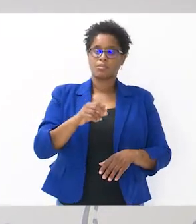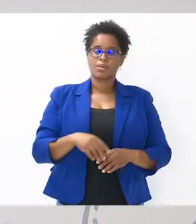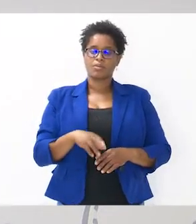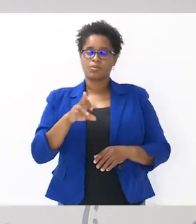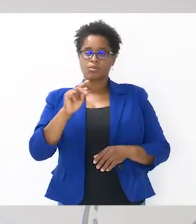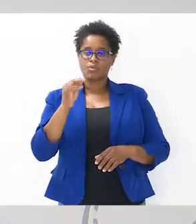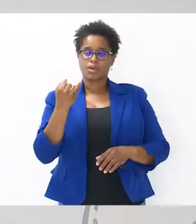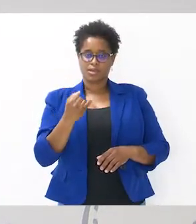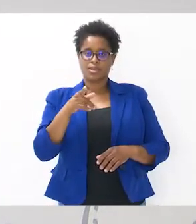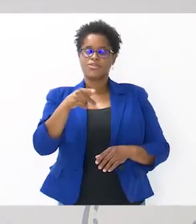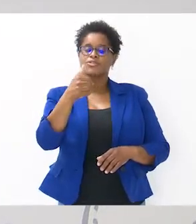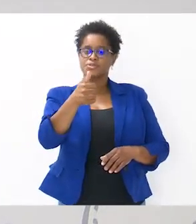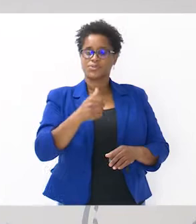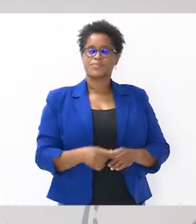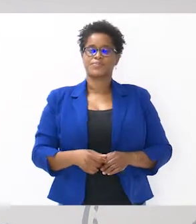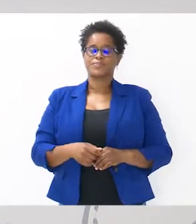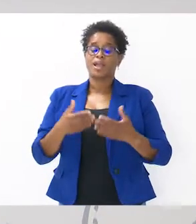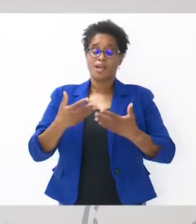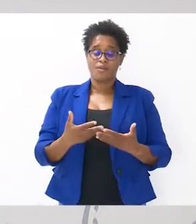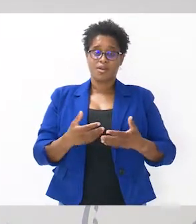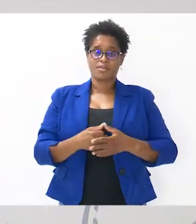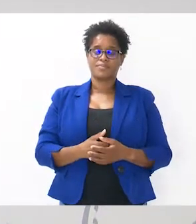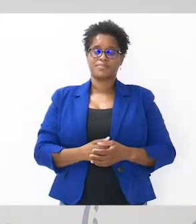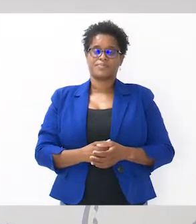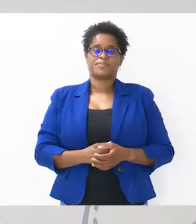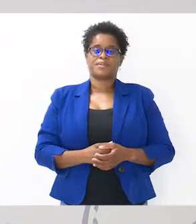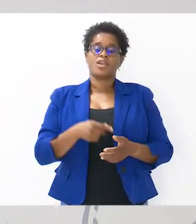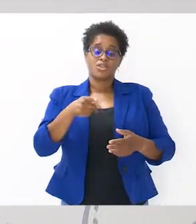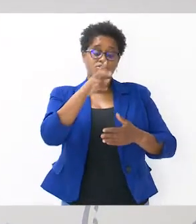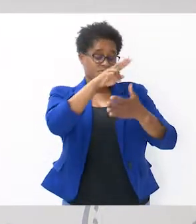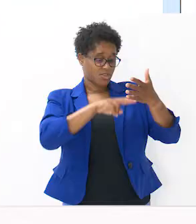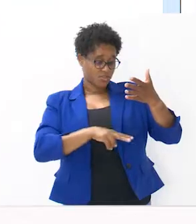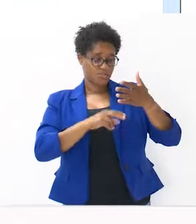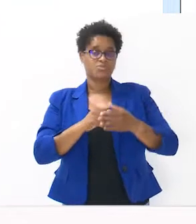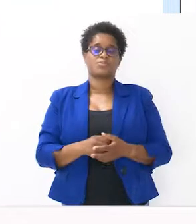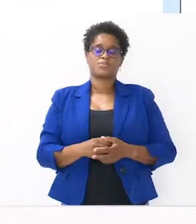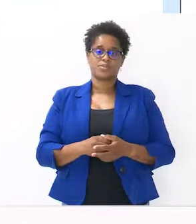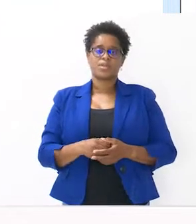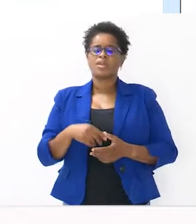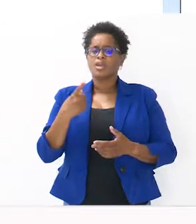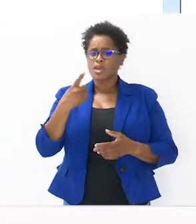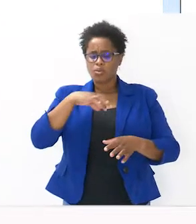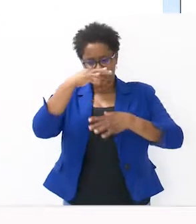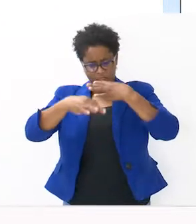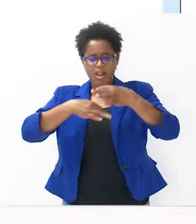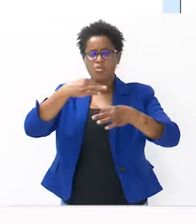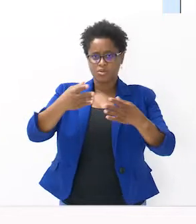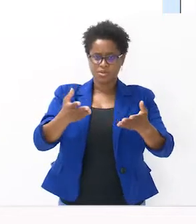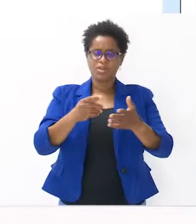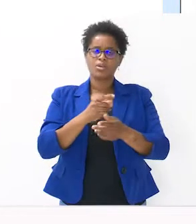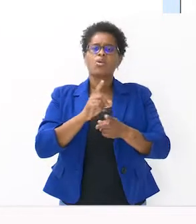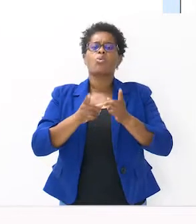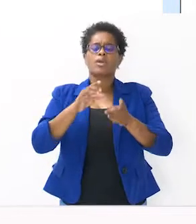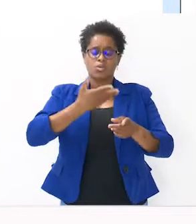rei. Isso mesmo. Agora, este texto é um diálogo. O que é